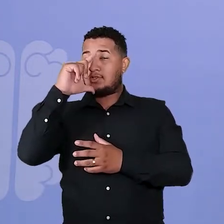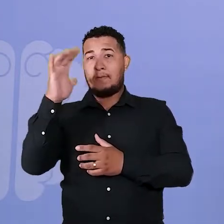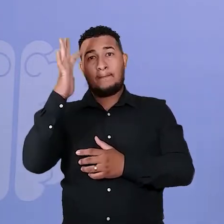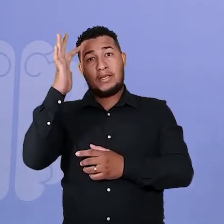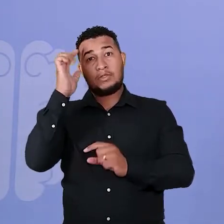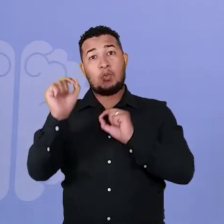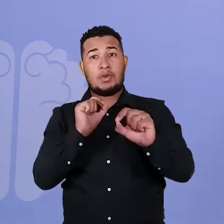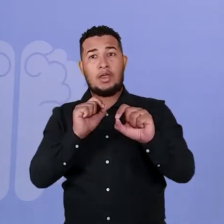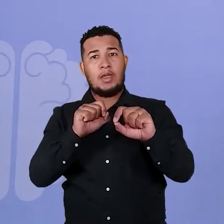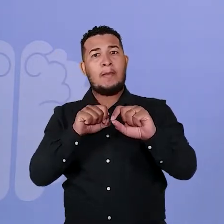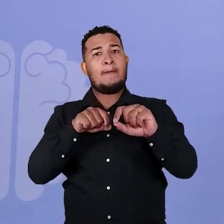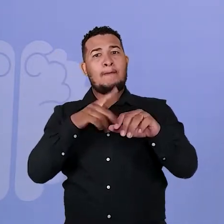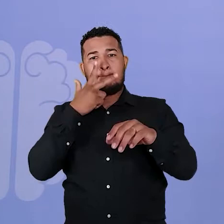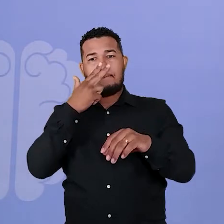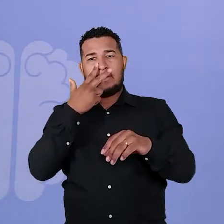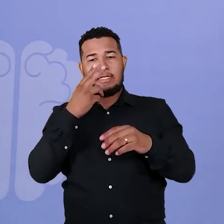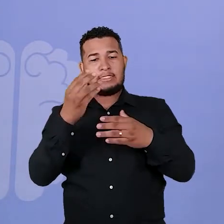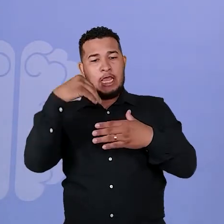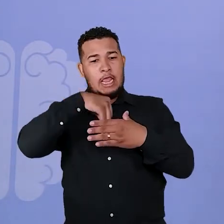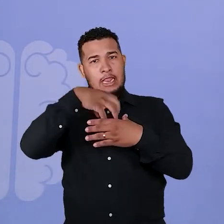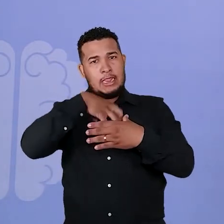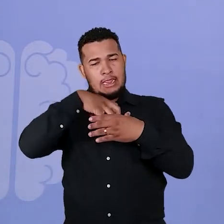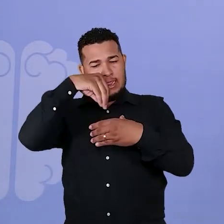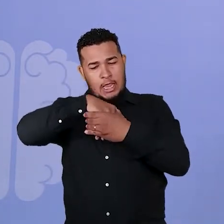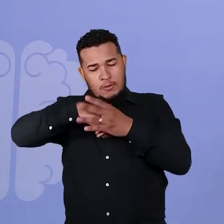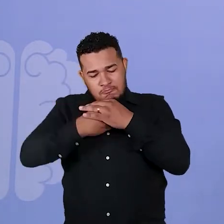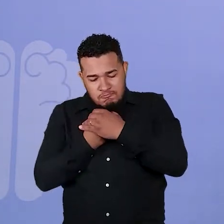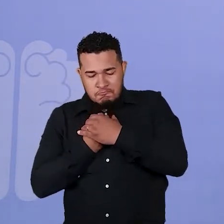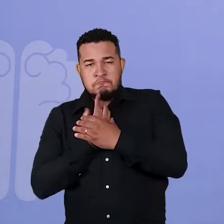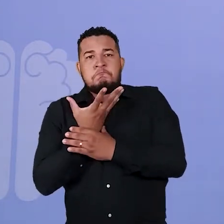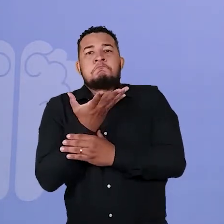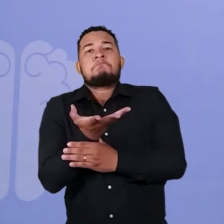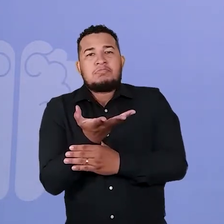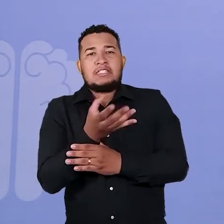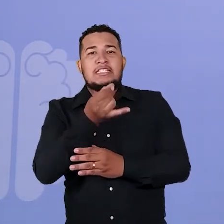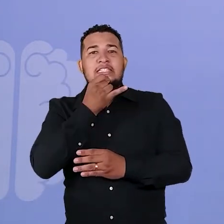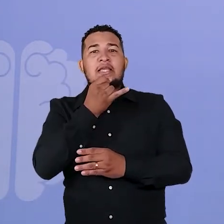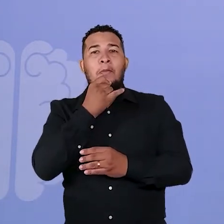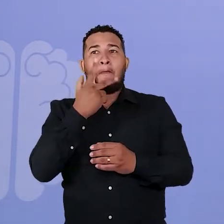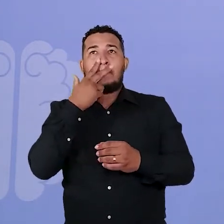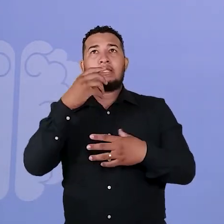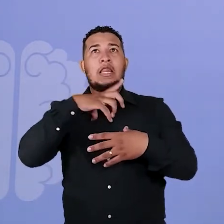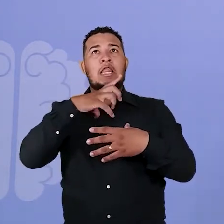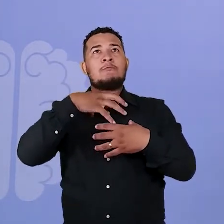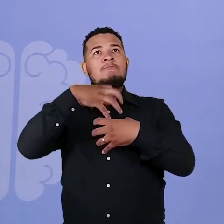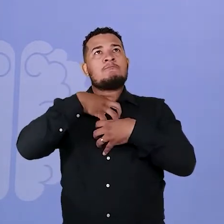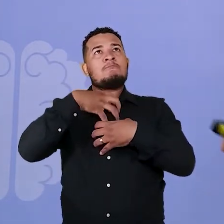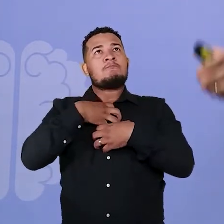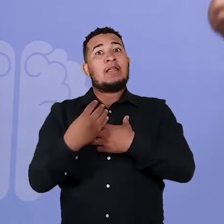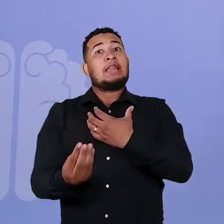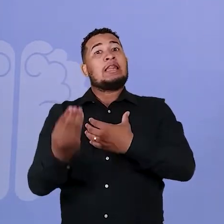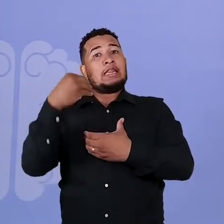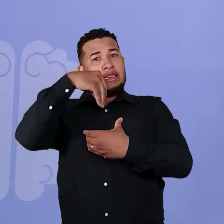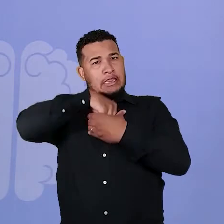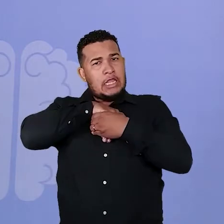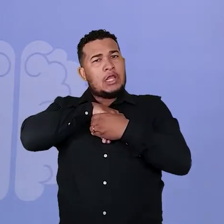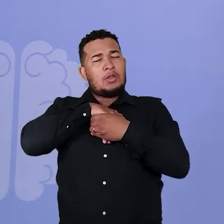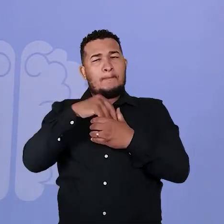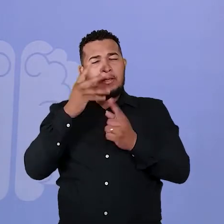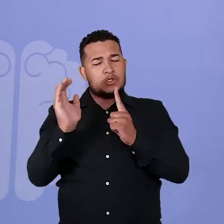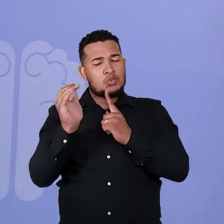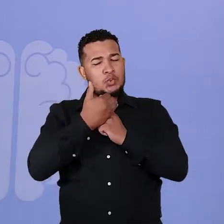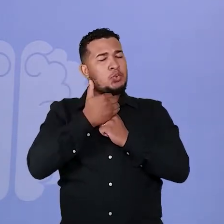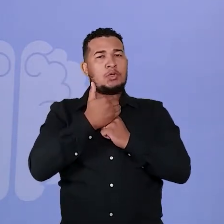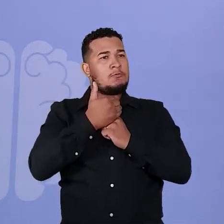latim, dá a ideia de um movimento de dentro para fora, no sentido de que você está trazendo uma coisa